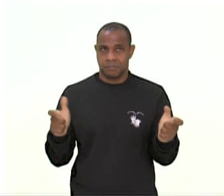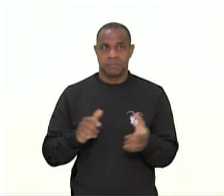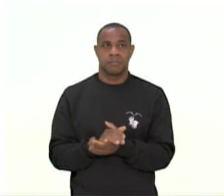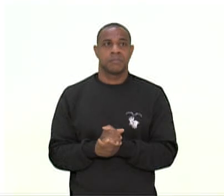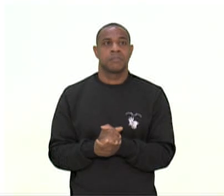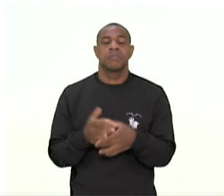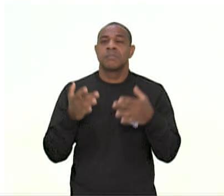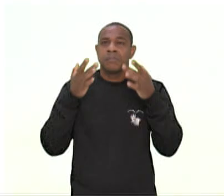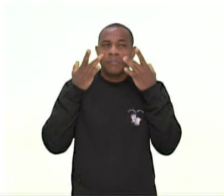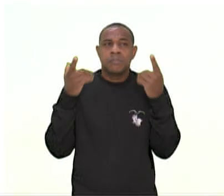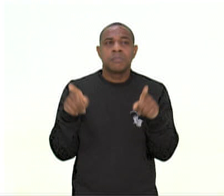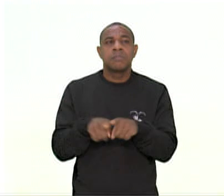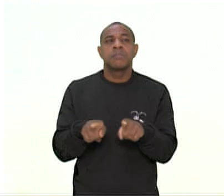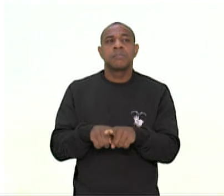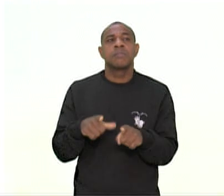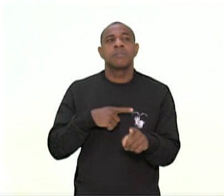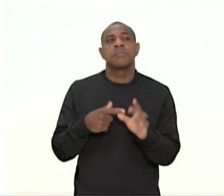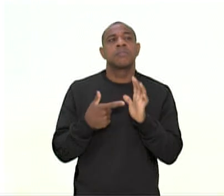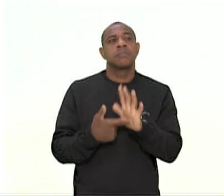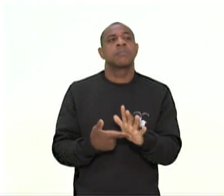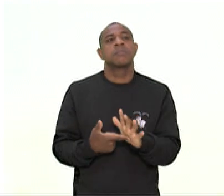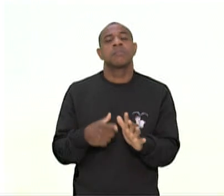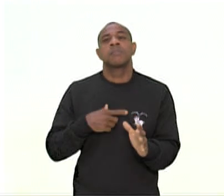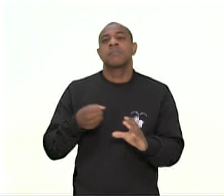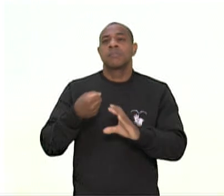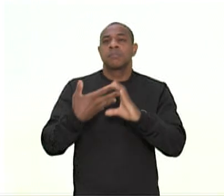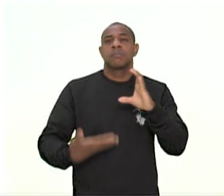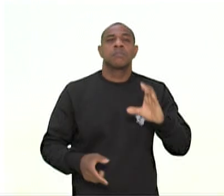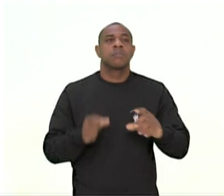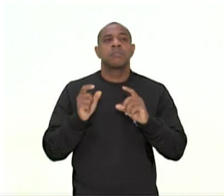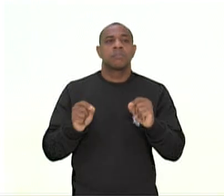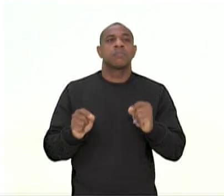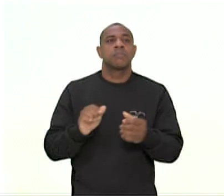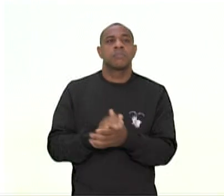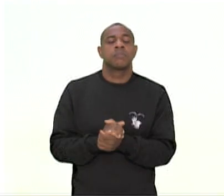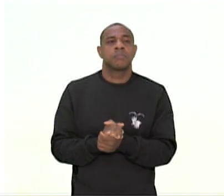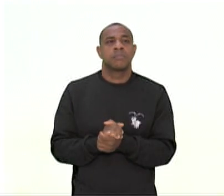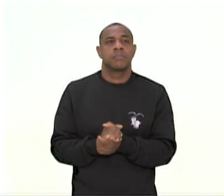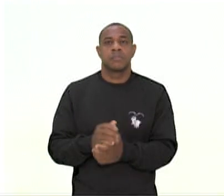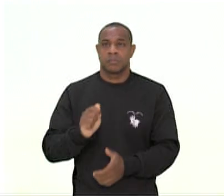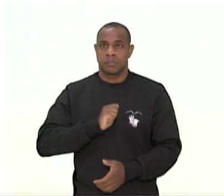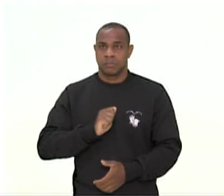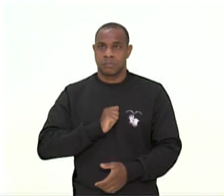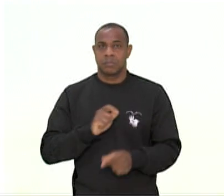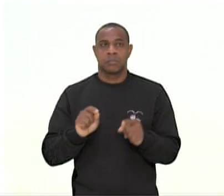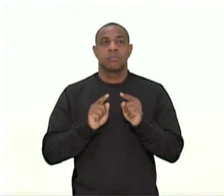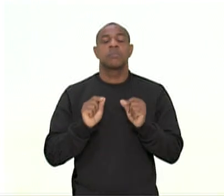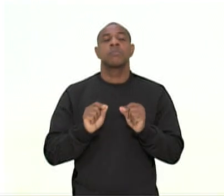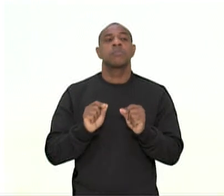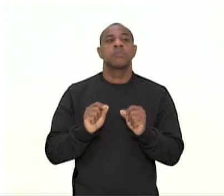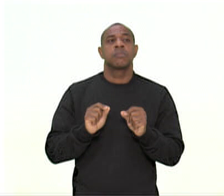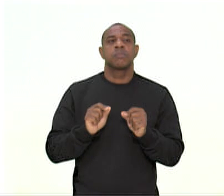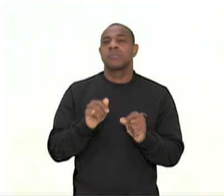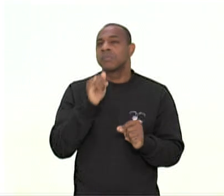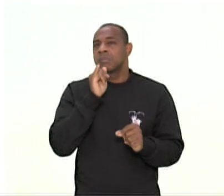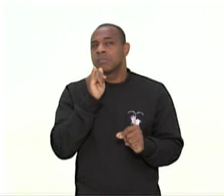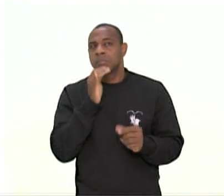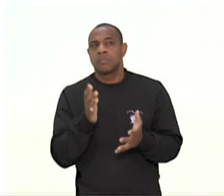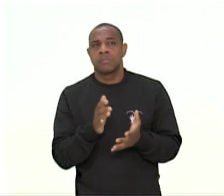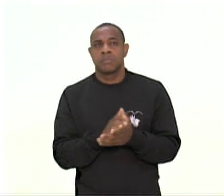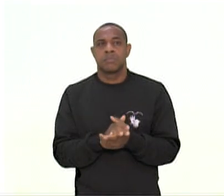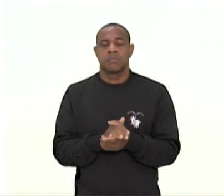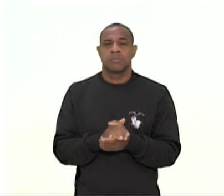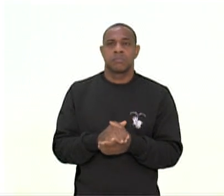teatro também teve como característica a antropofagia revisitada, como no exemplo ali a